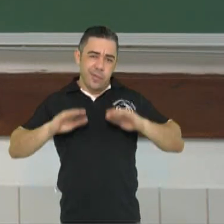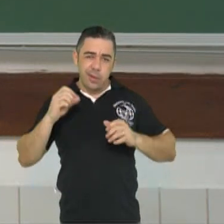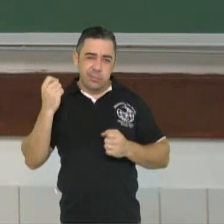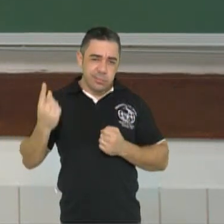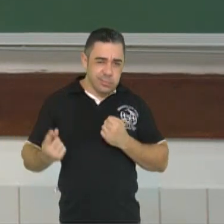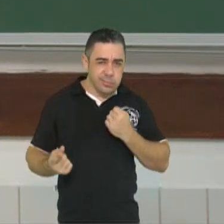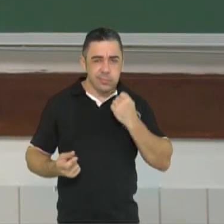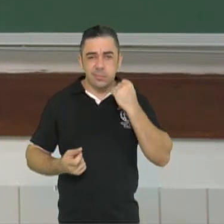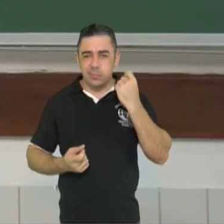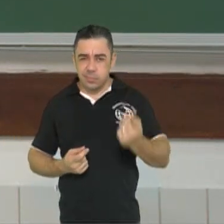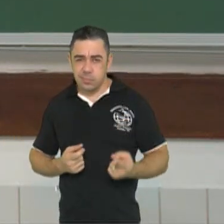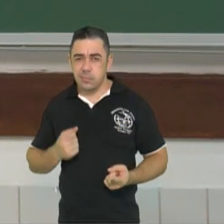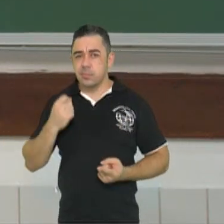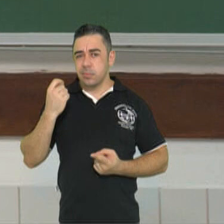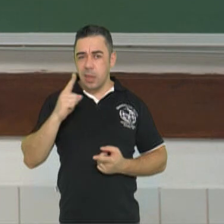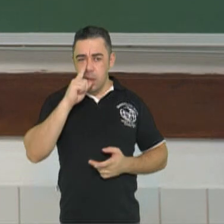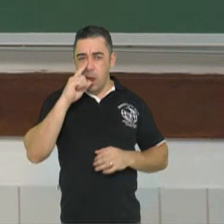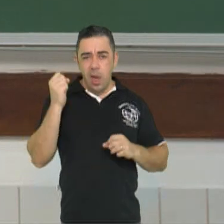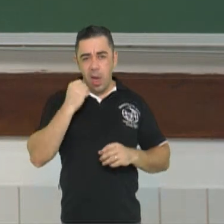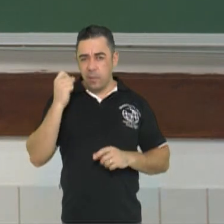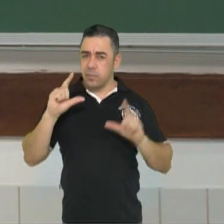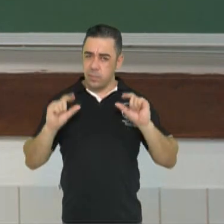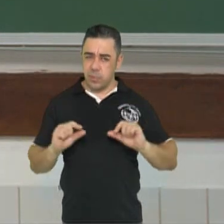esporádica, né, e de forma menos grave também.